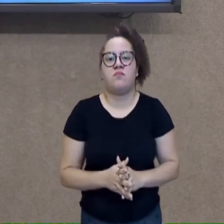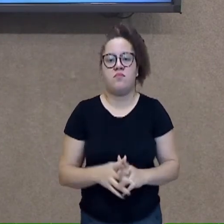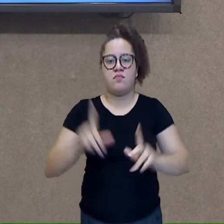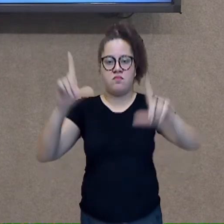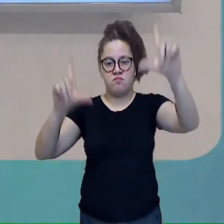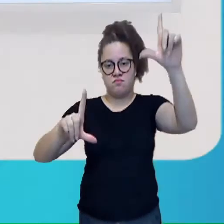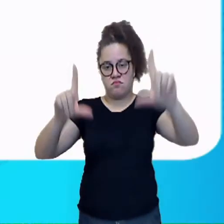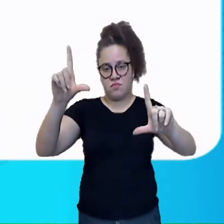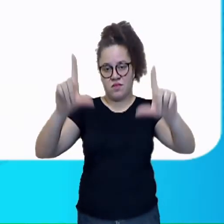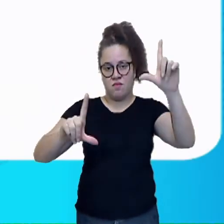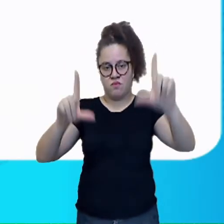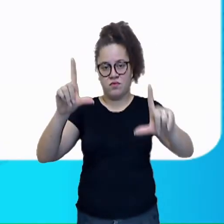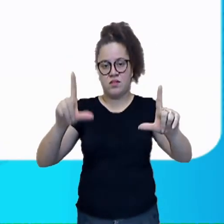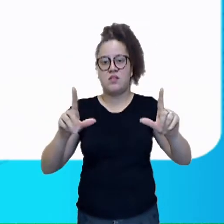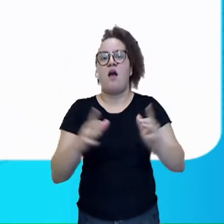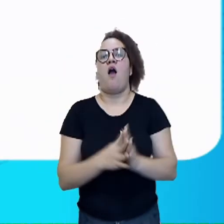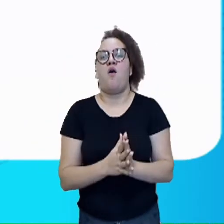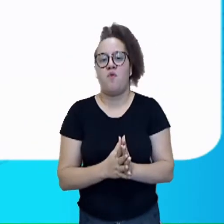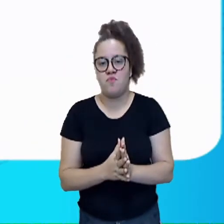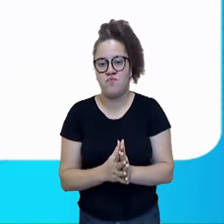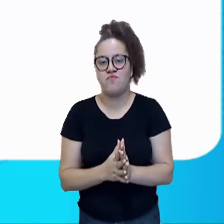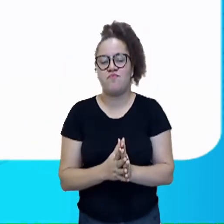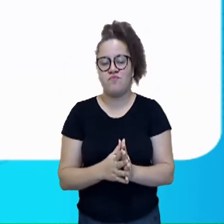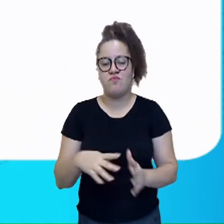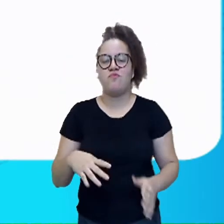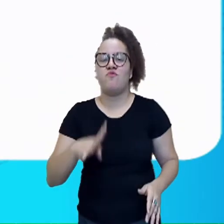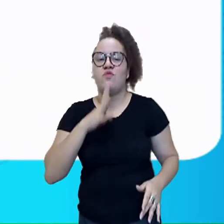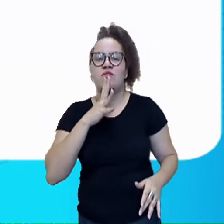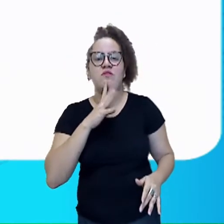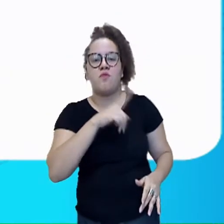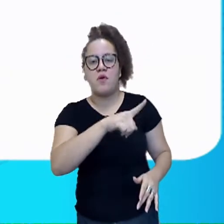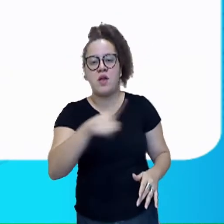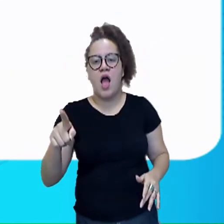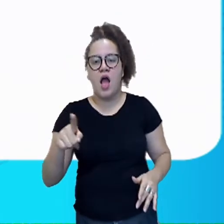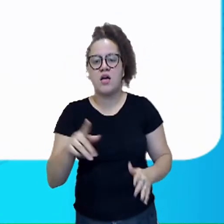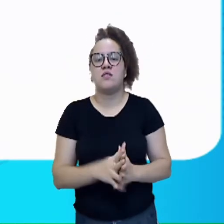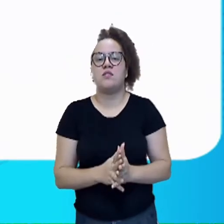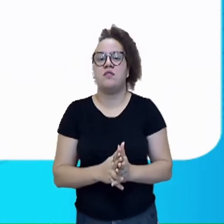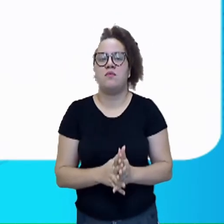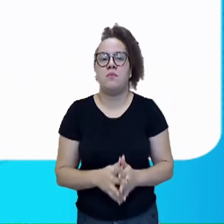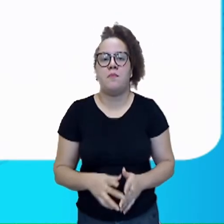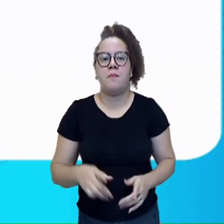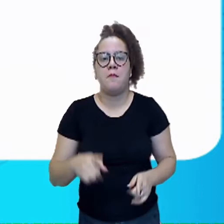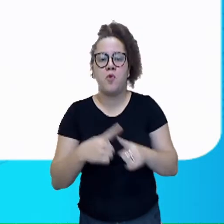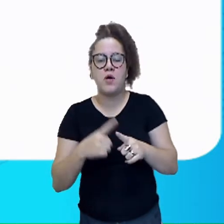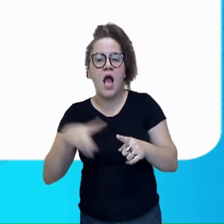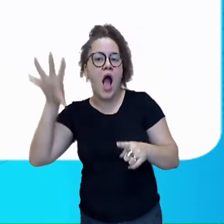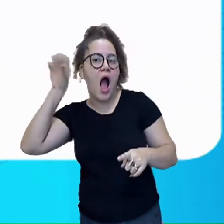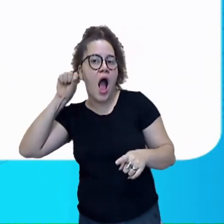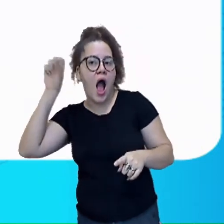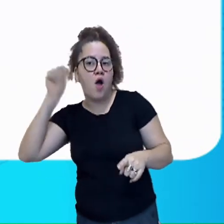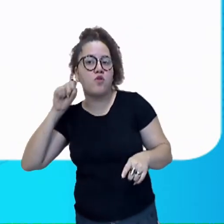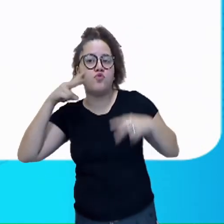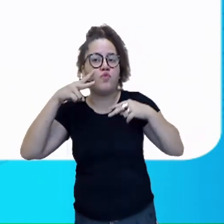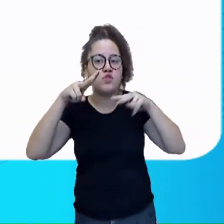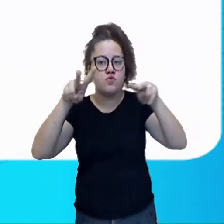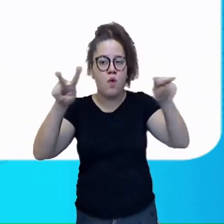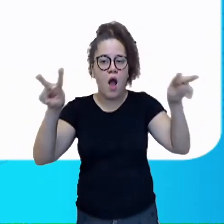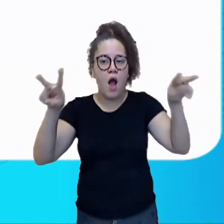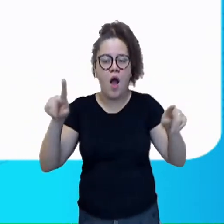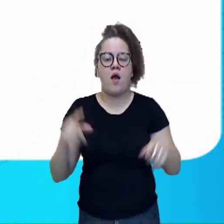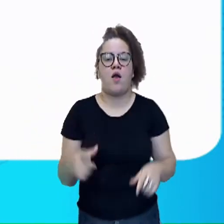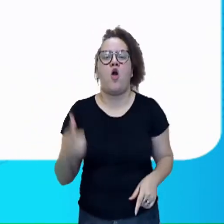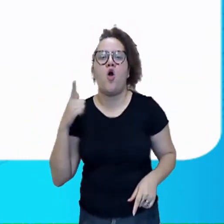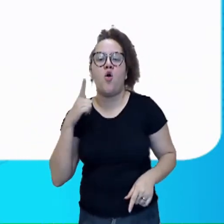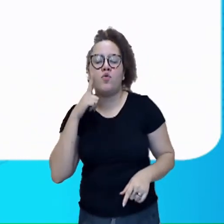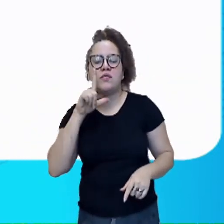Qual que é o meio mais comum que nós temos? A nossa televisão. Por que audiovisual? Porque eu consigo